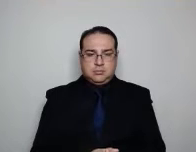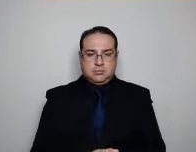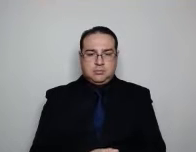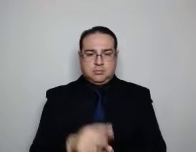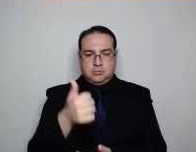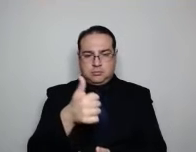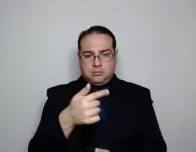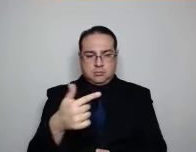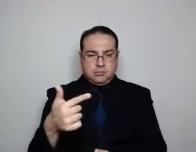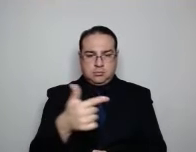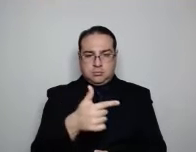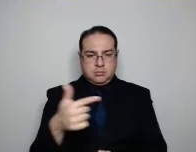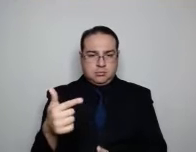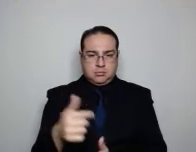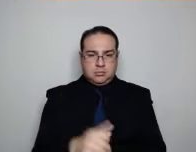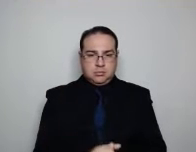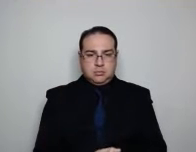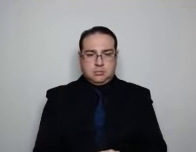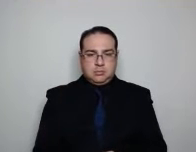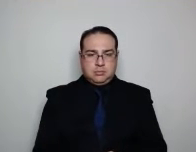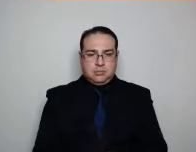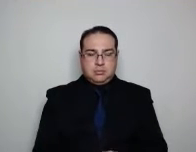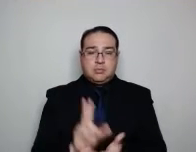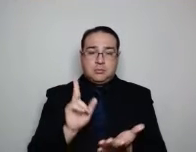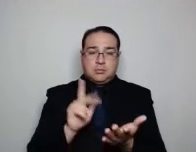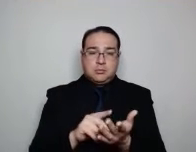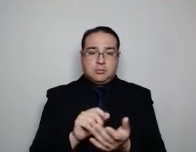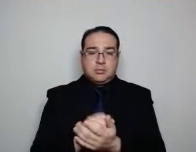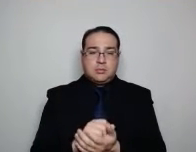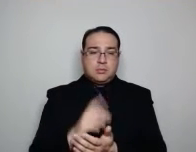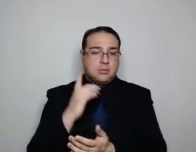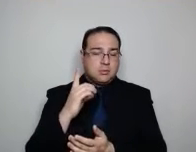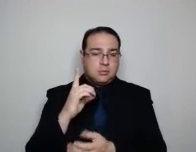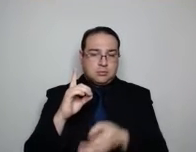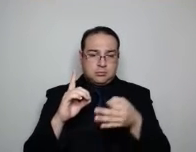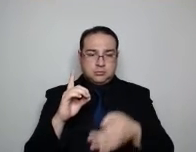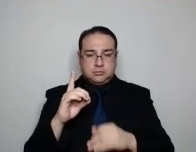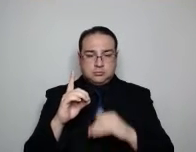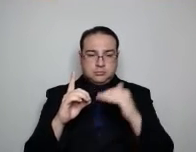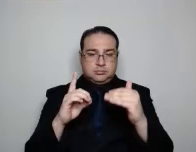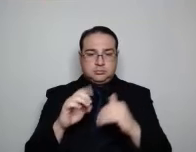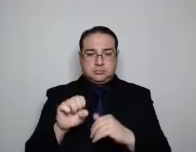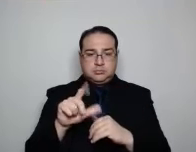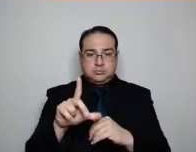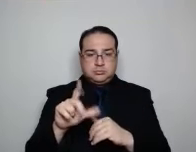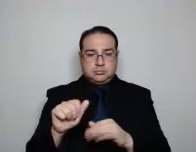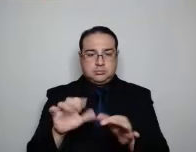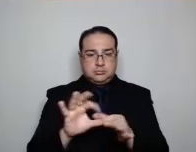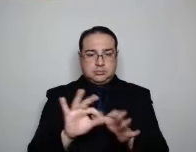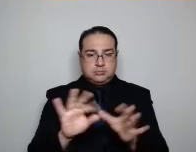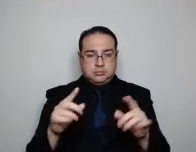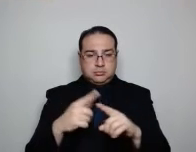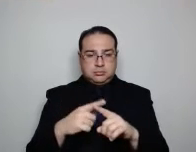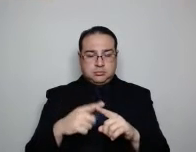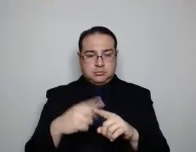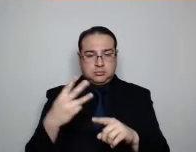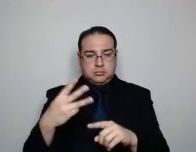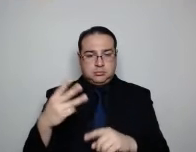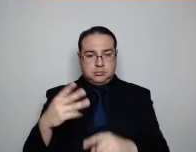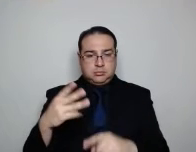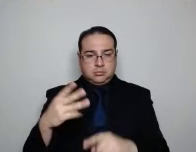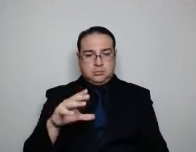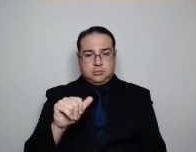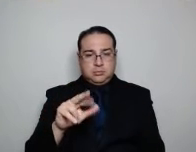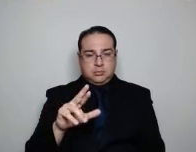o 122, na verdade, desembargador, a sala que foi disponibilizada para a terceira Câmara, tem um notebook lá com a